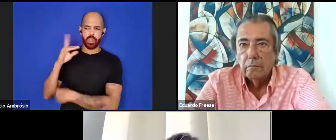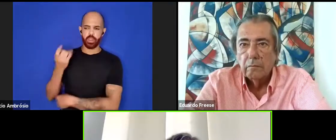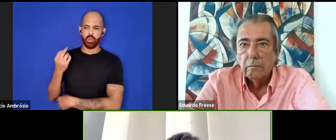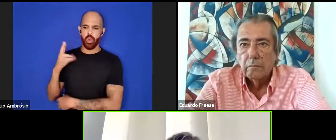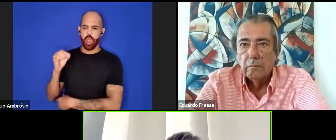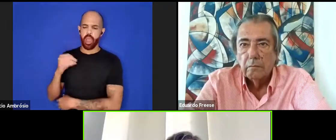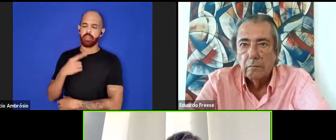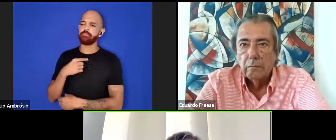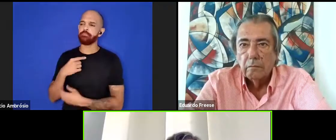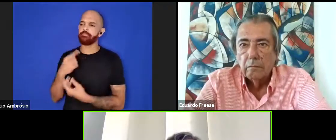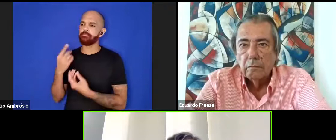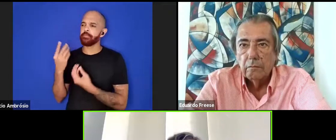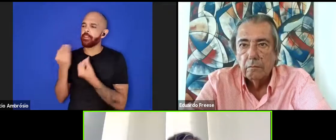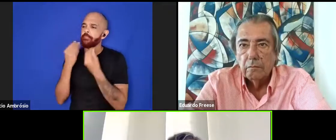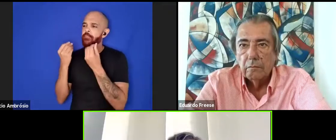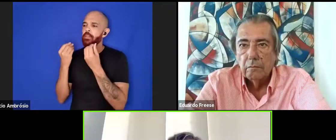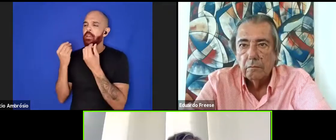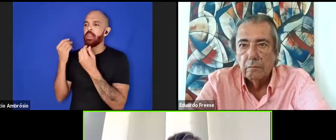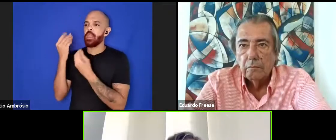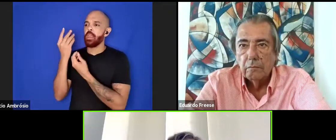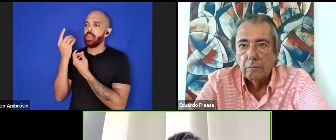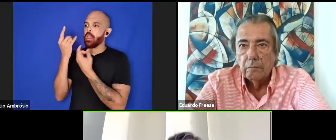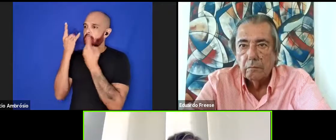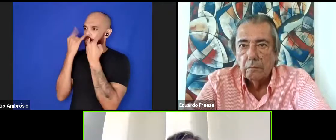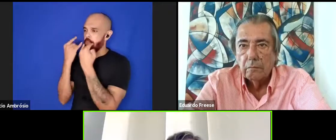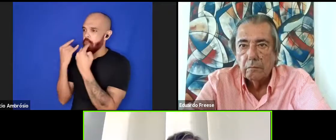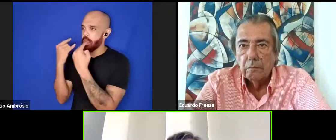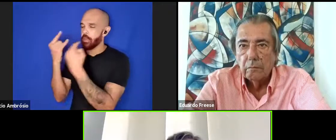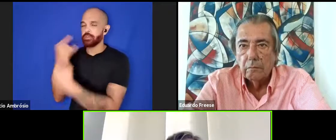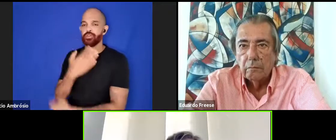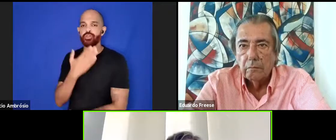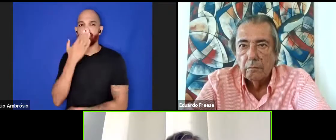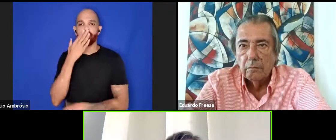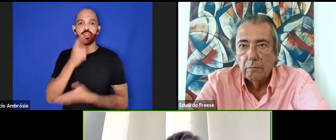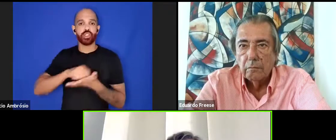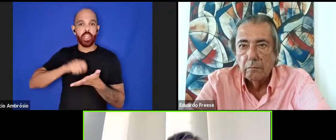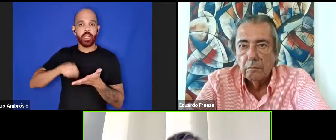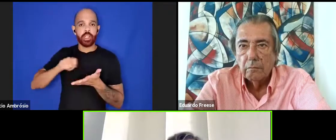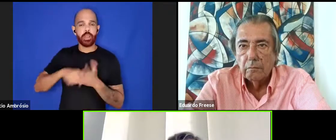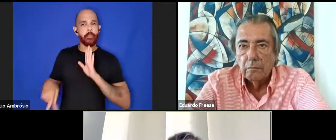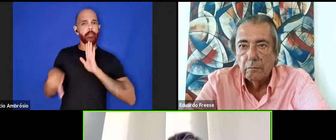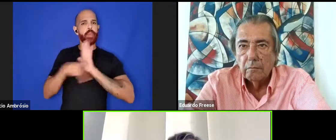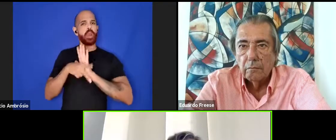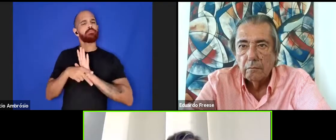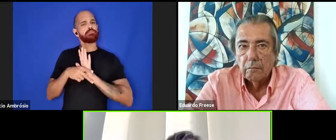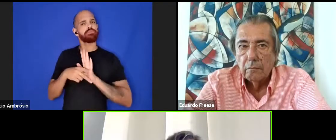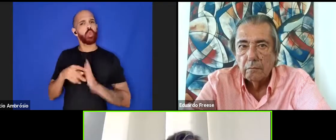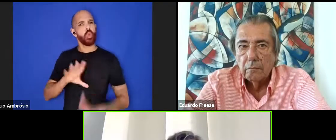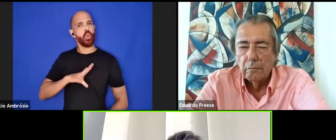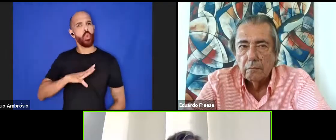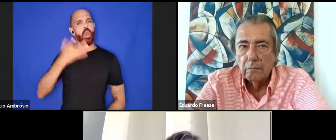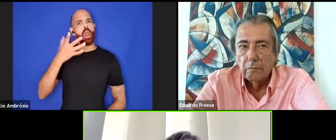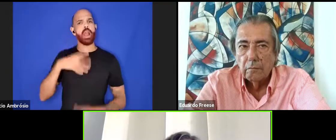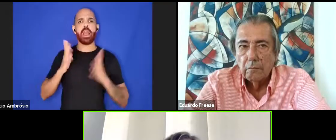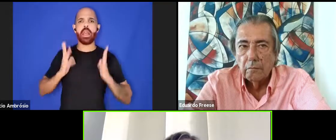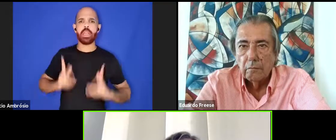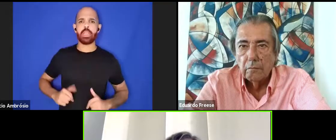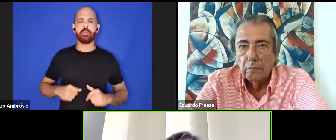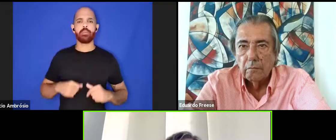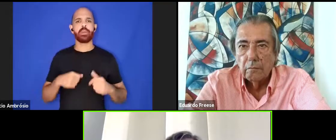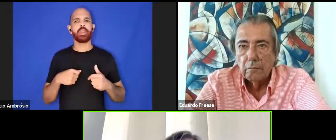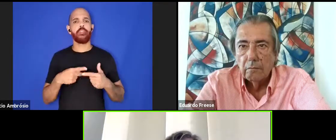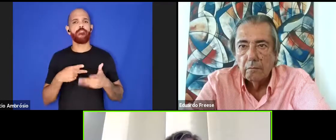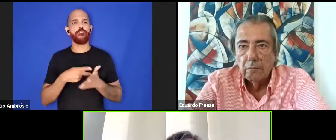nas fontes originais e me fizeram desenvolver um estilo de redação próprio, sem medo de me expor, de uma forma mais limpa e fluida.